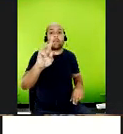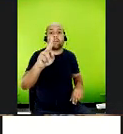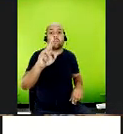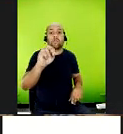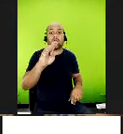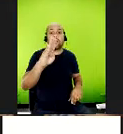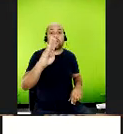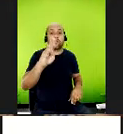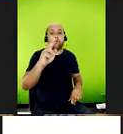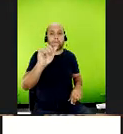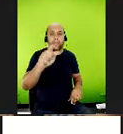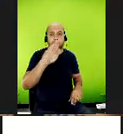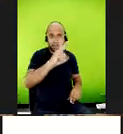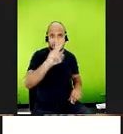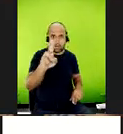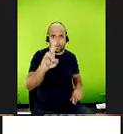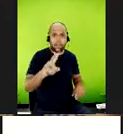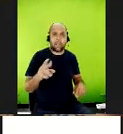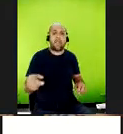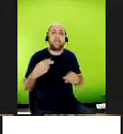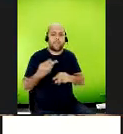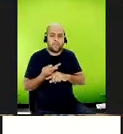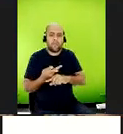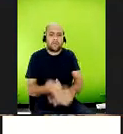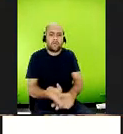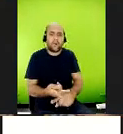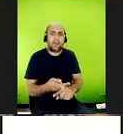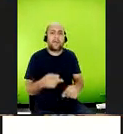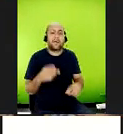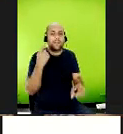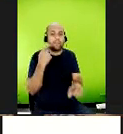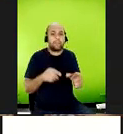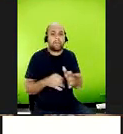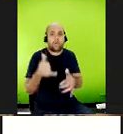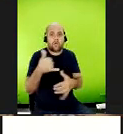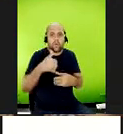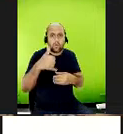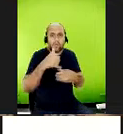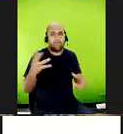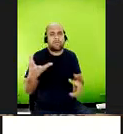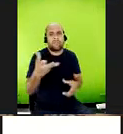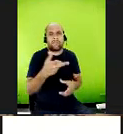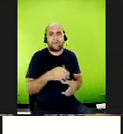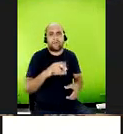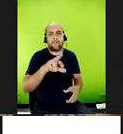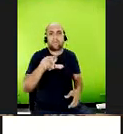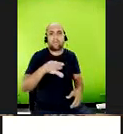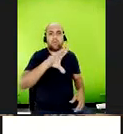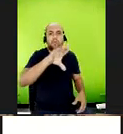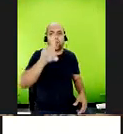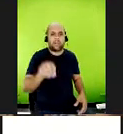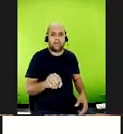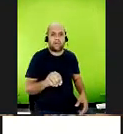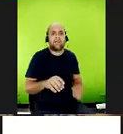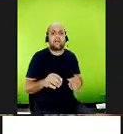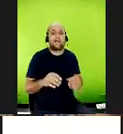quem para dizer que tem é petróleo mundo incrível aqui sou eu meus irmãos e minhas cunhadas do Natal que a gente faz juntando a